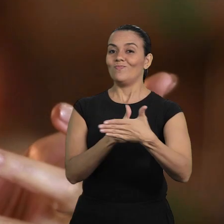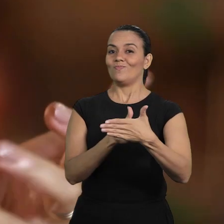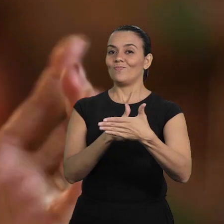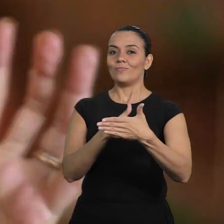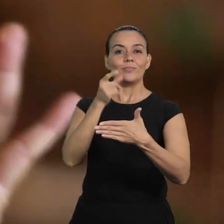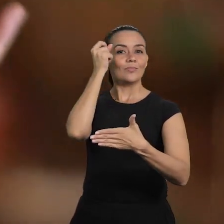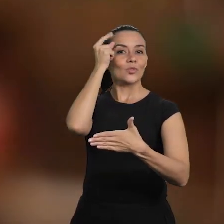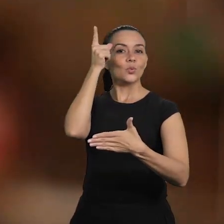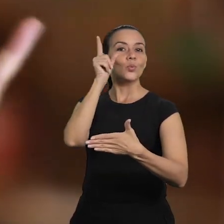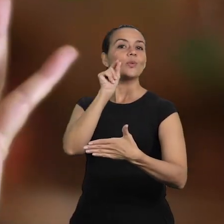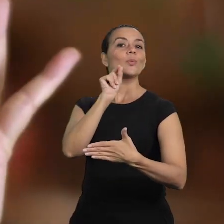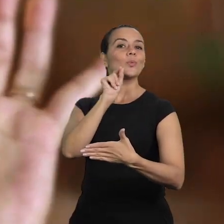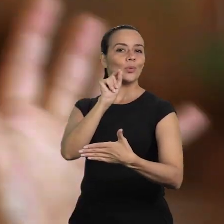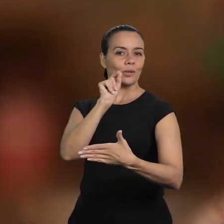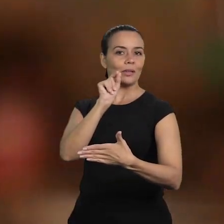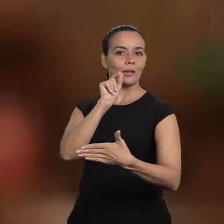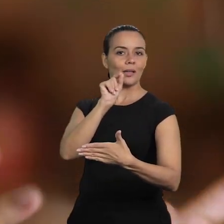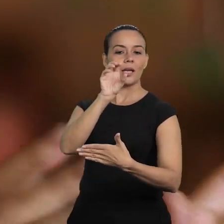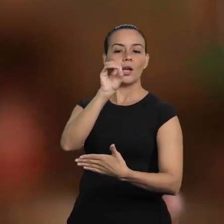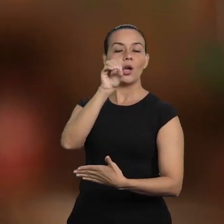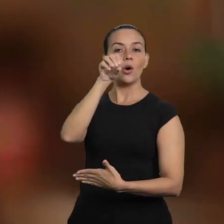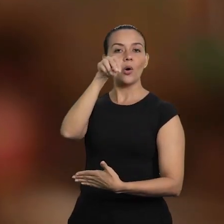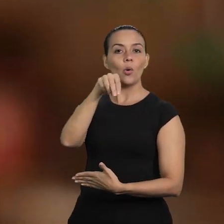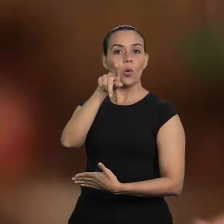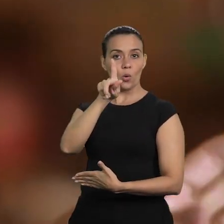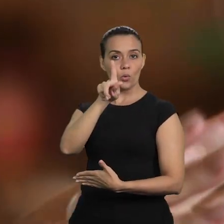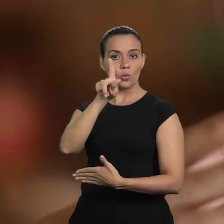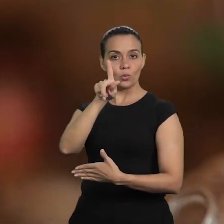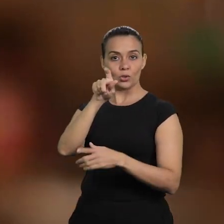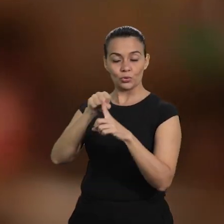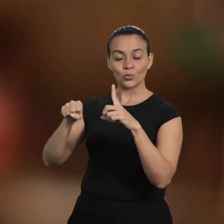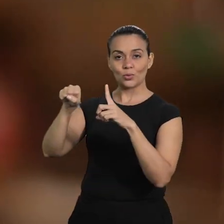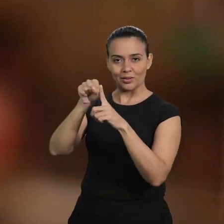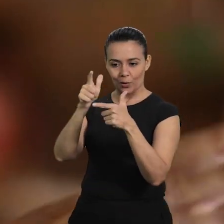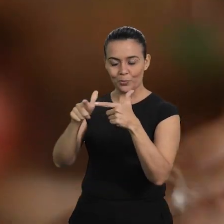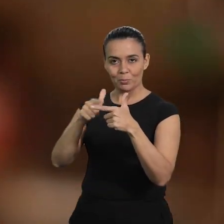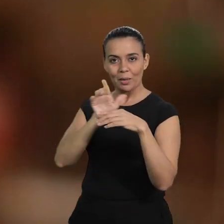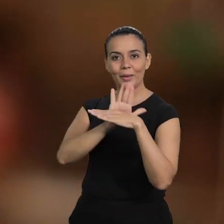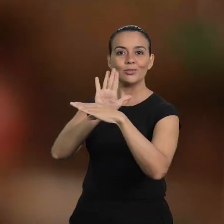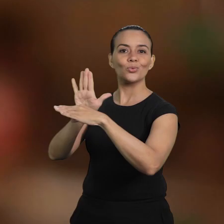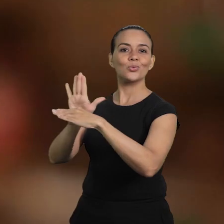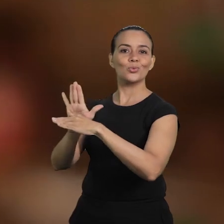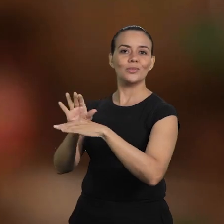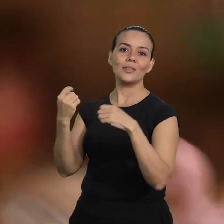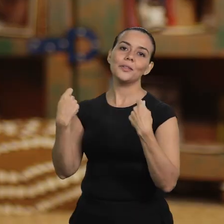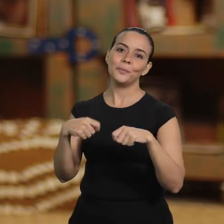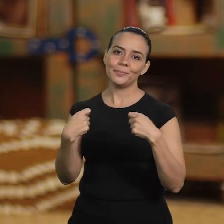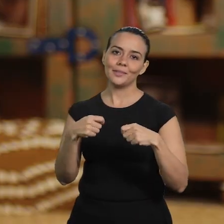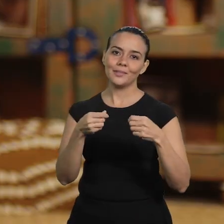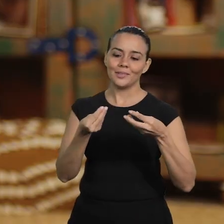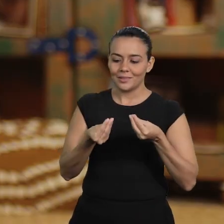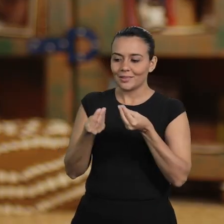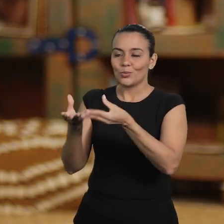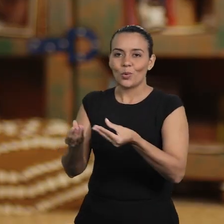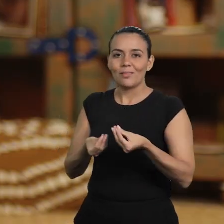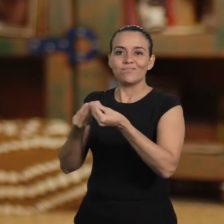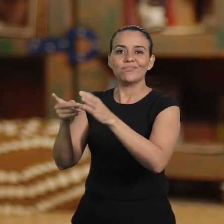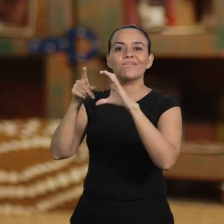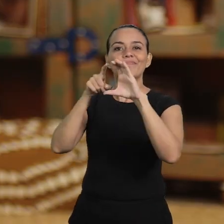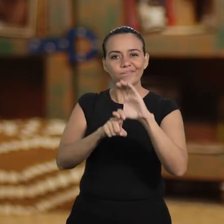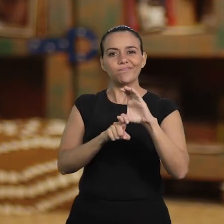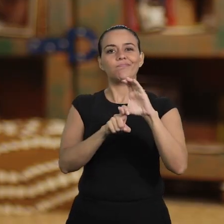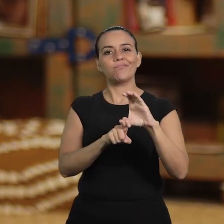cultural é: as ONGs resolvem problemas sociais e dependem de doação. Os